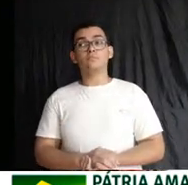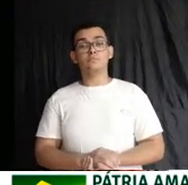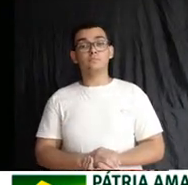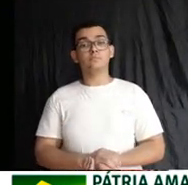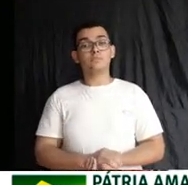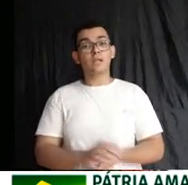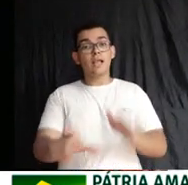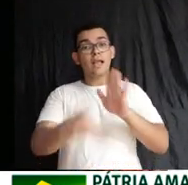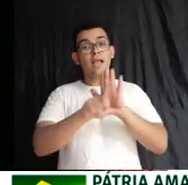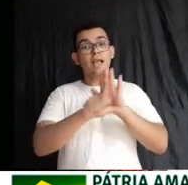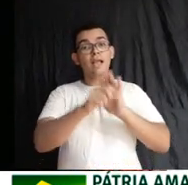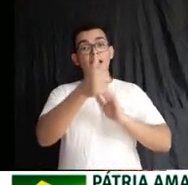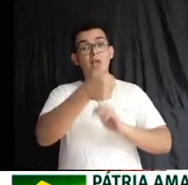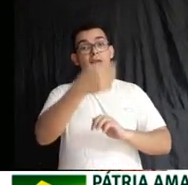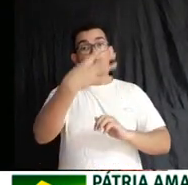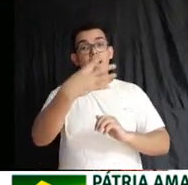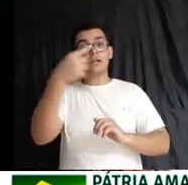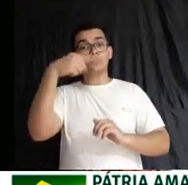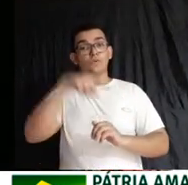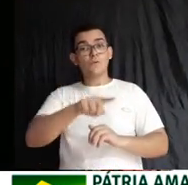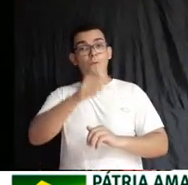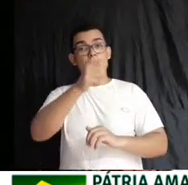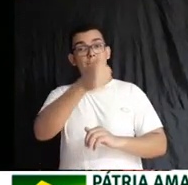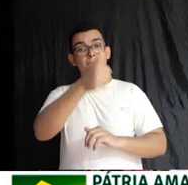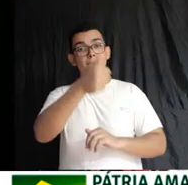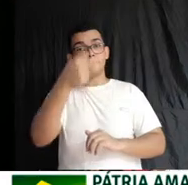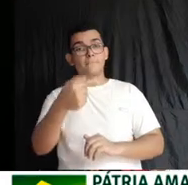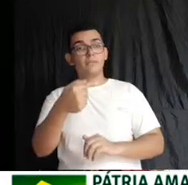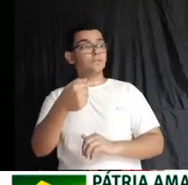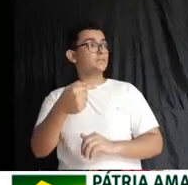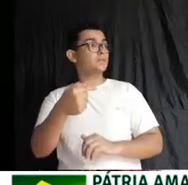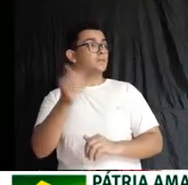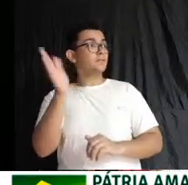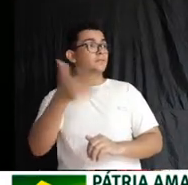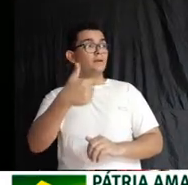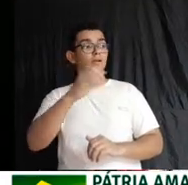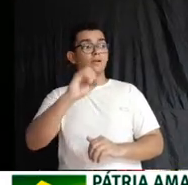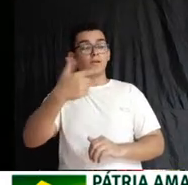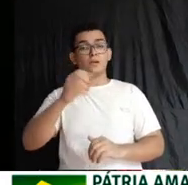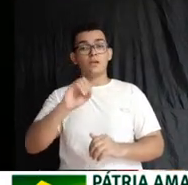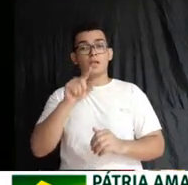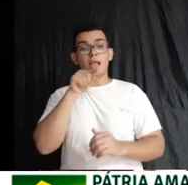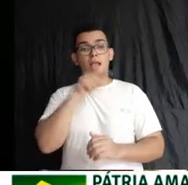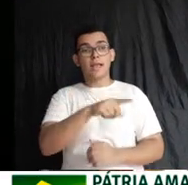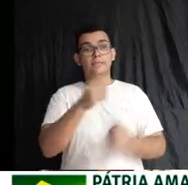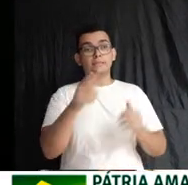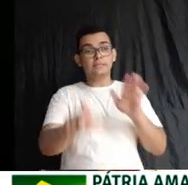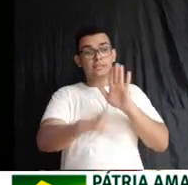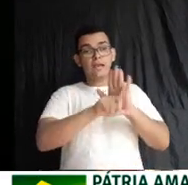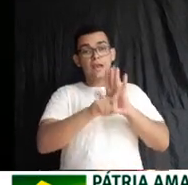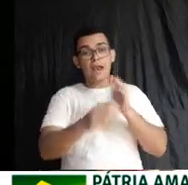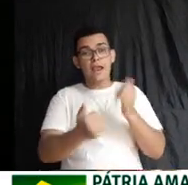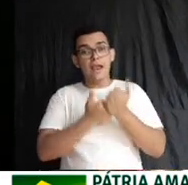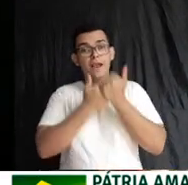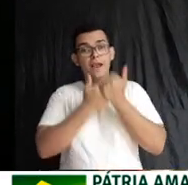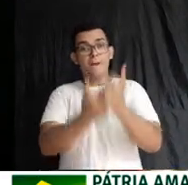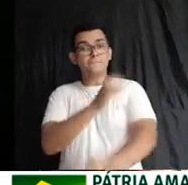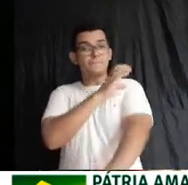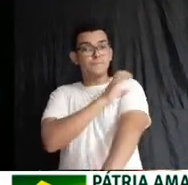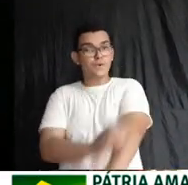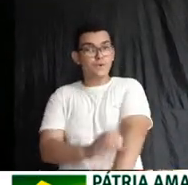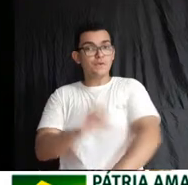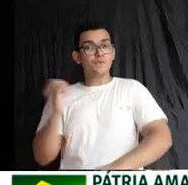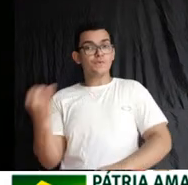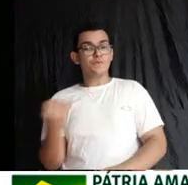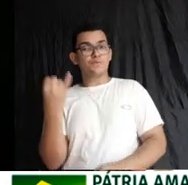Lei 14.017 de 2020, a Lei de Auxílio Emergencial à Cultura. Vai